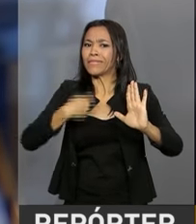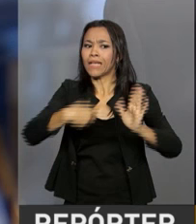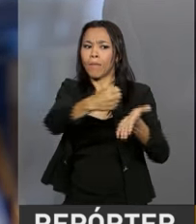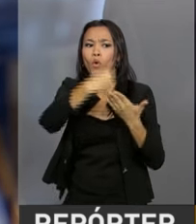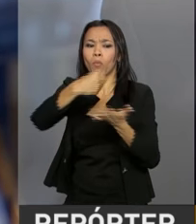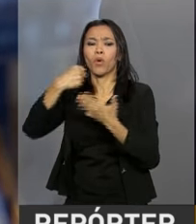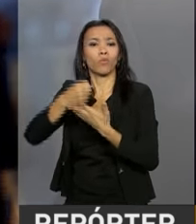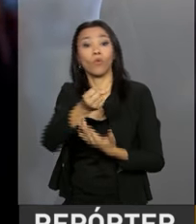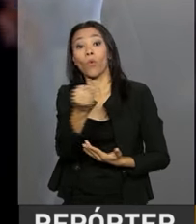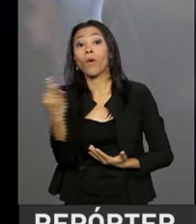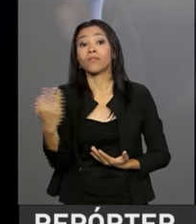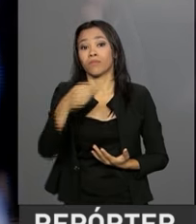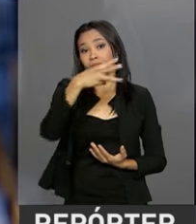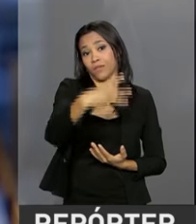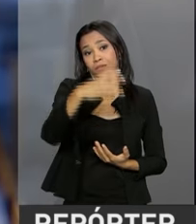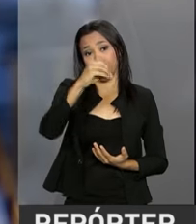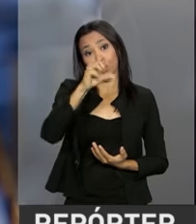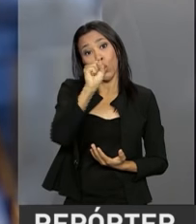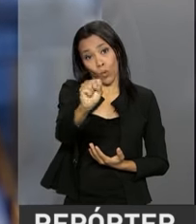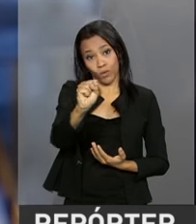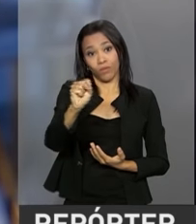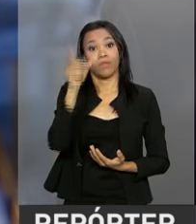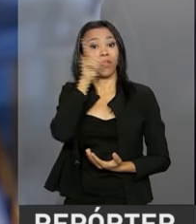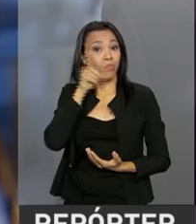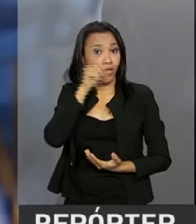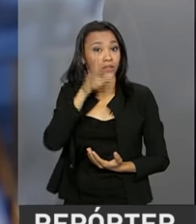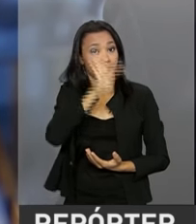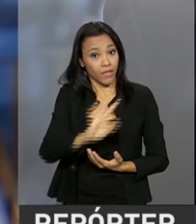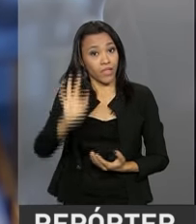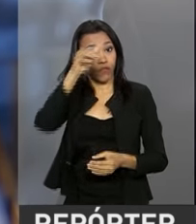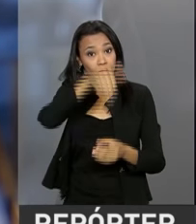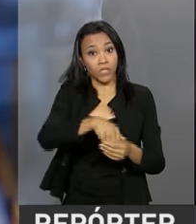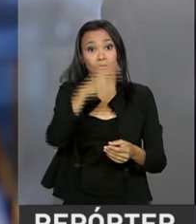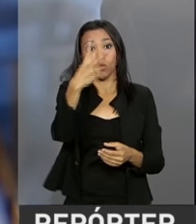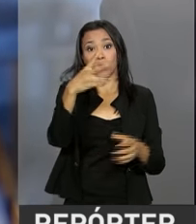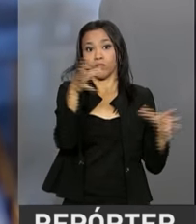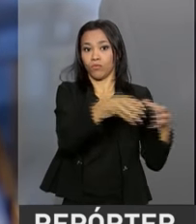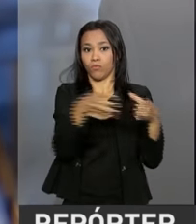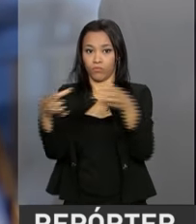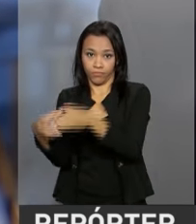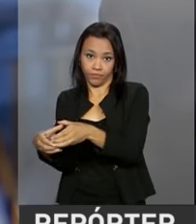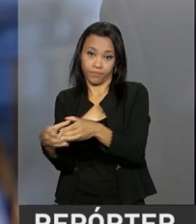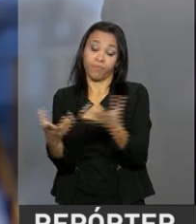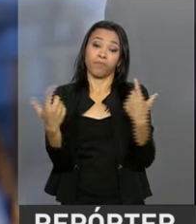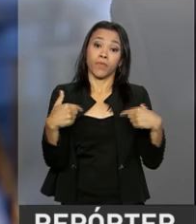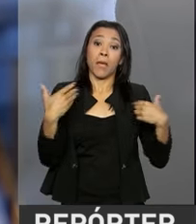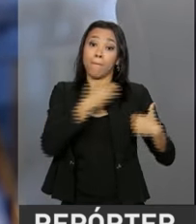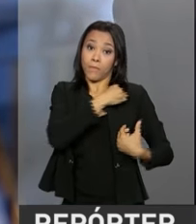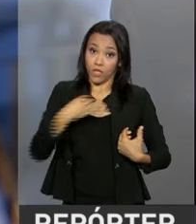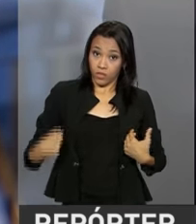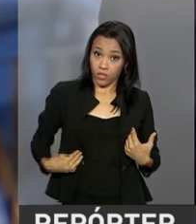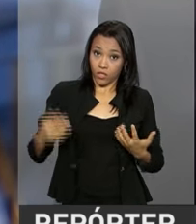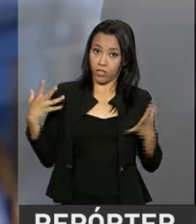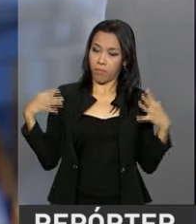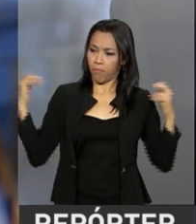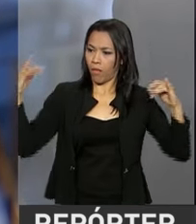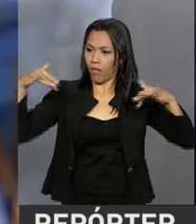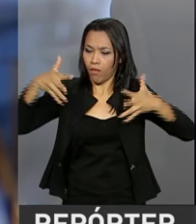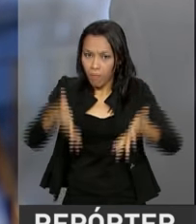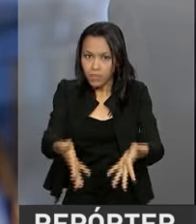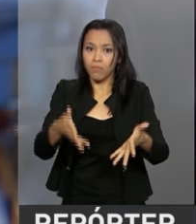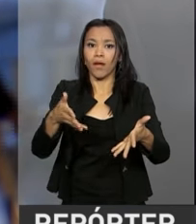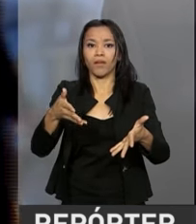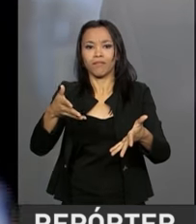de ao menos 308 deputados federais em votação em dois turnos. Ministros que participaram do jantar aqui no Palácio da